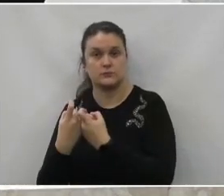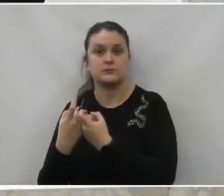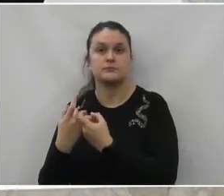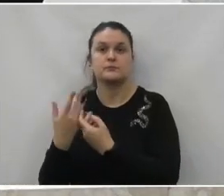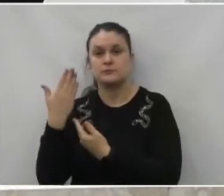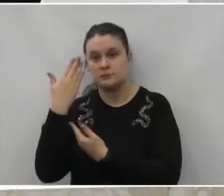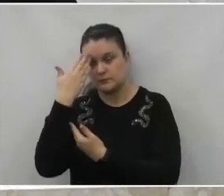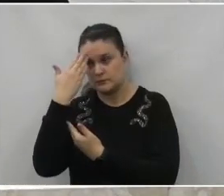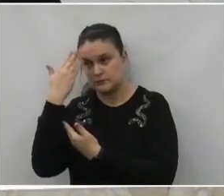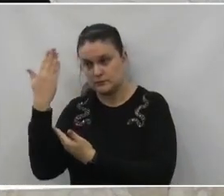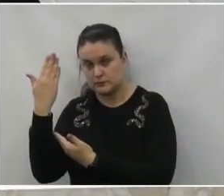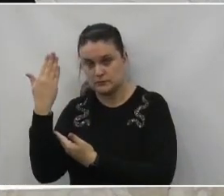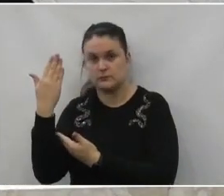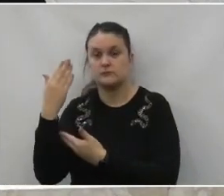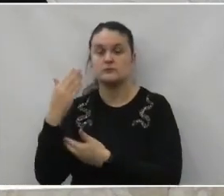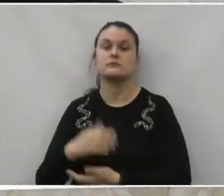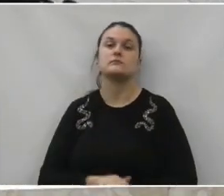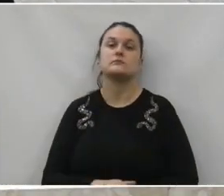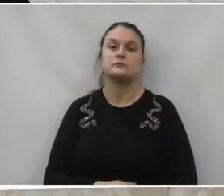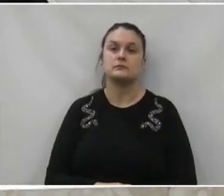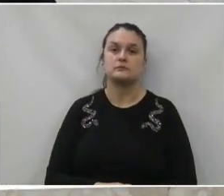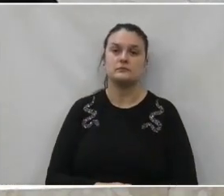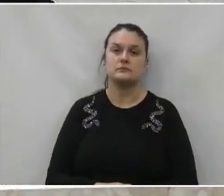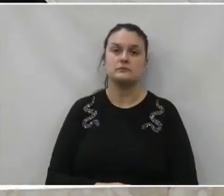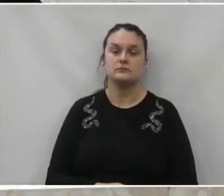para o momento, desde já agradeço.